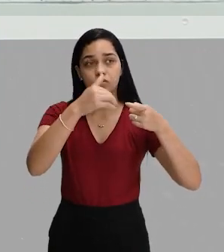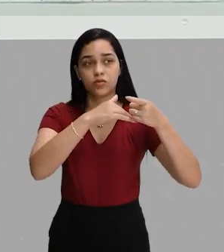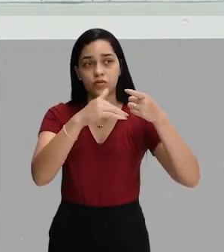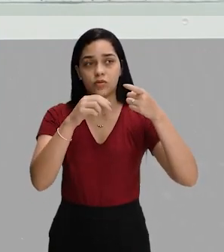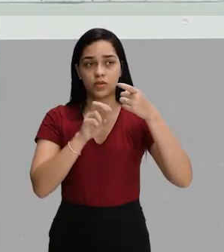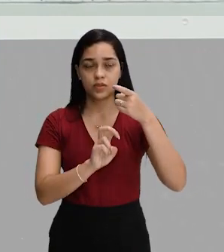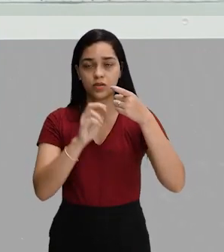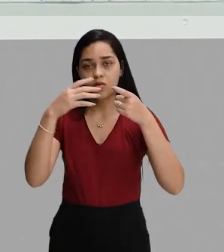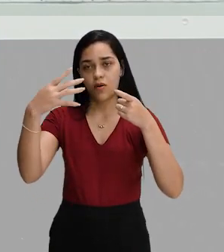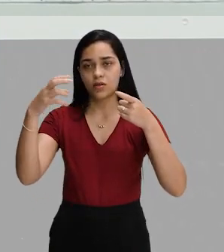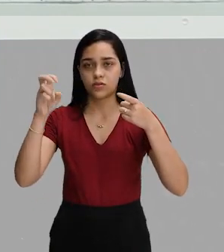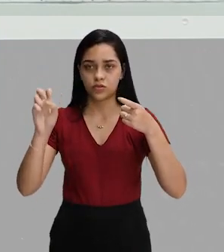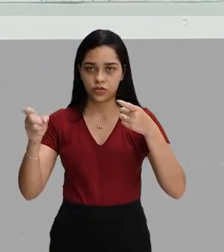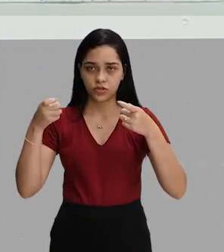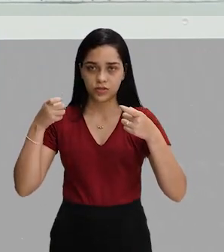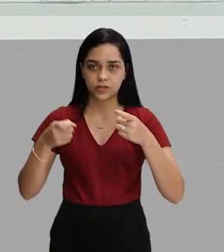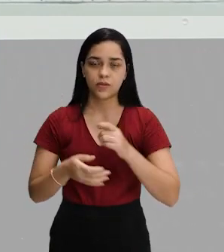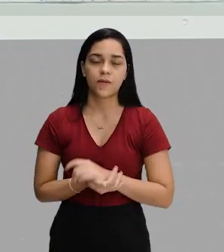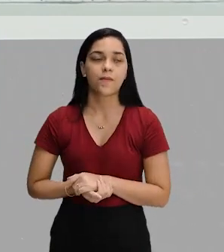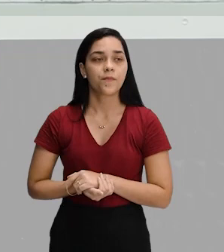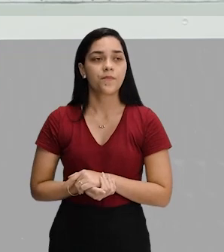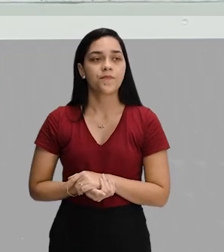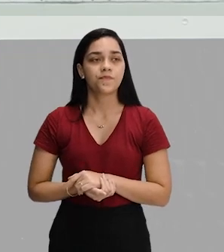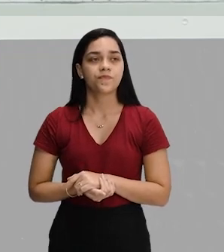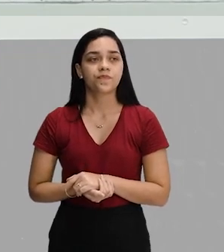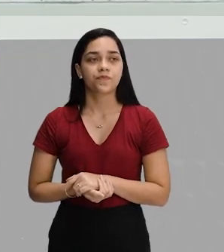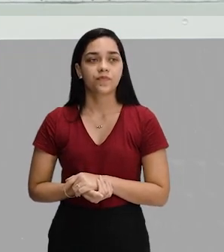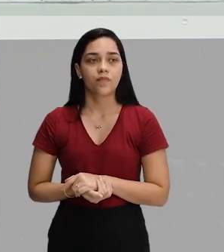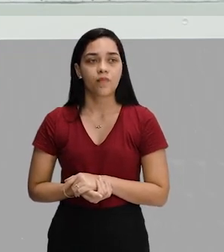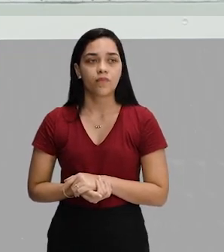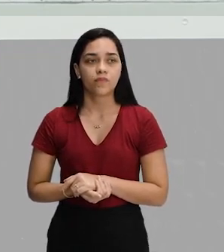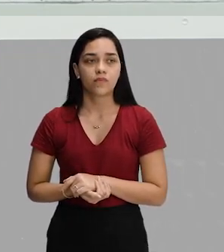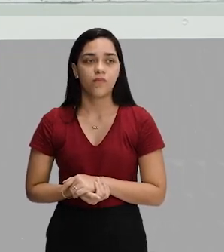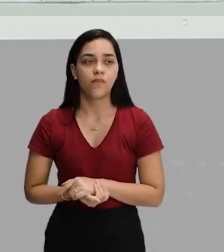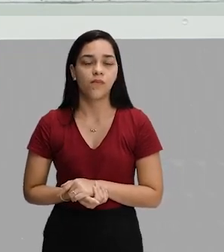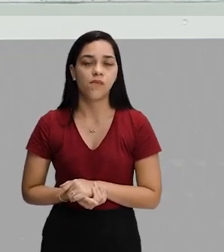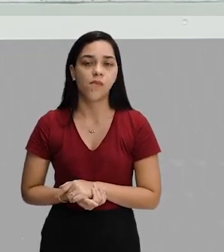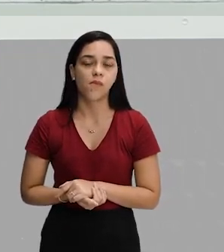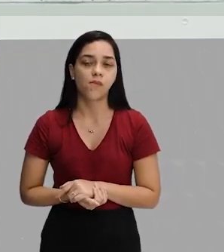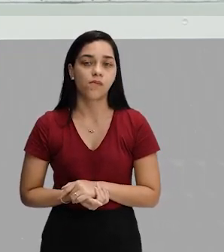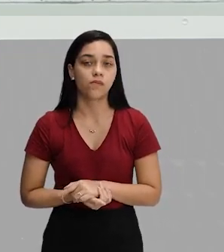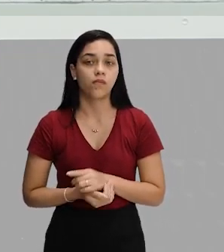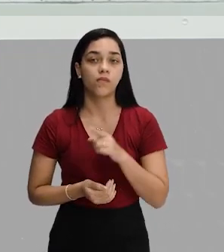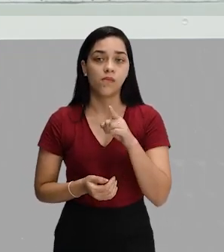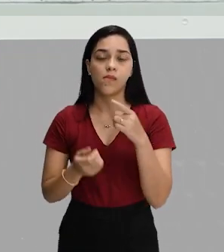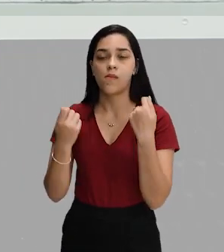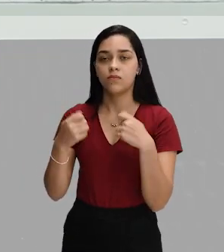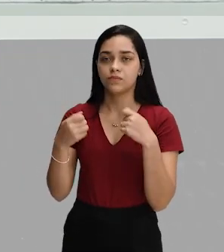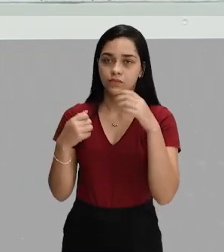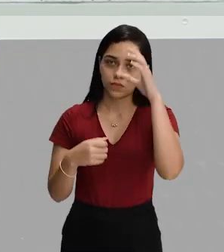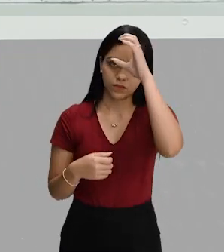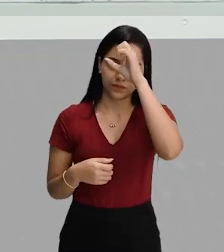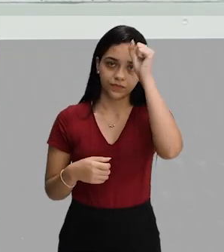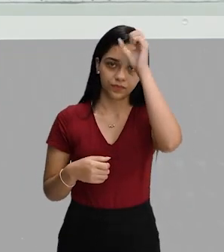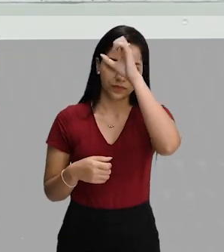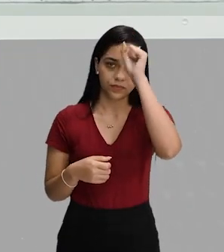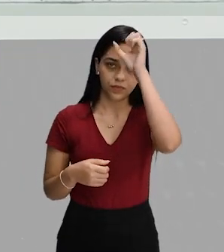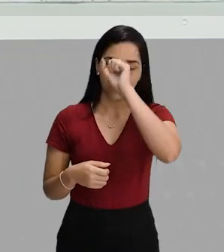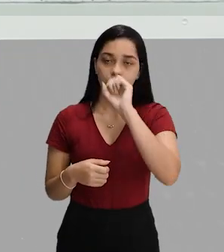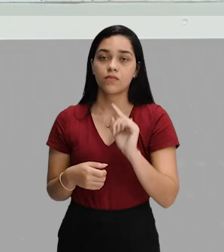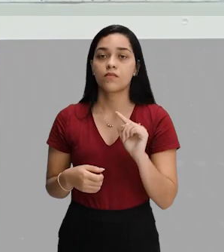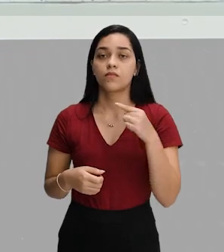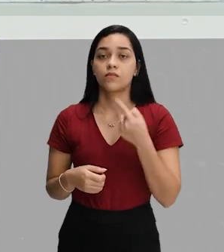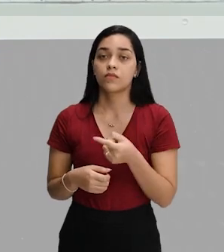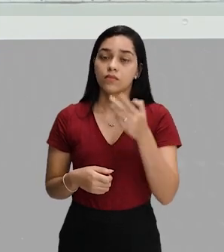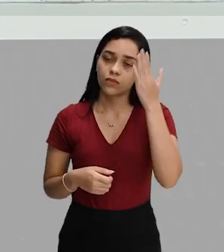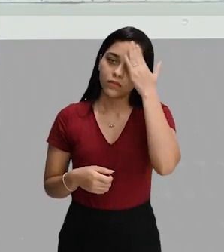menos 4x. Vamos lá. Uma das primeiras coisas que você precisa aprender, depois